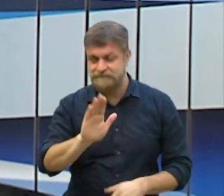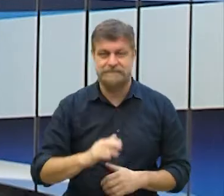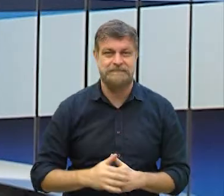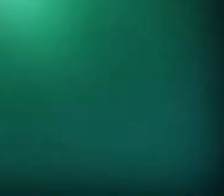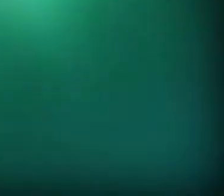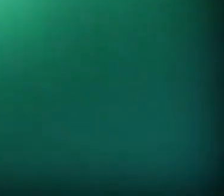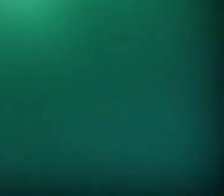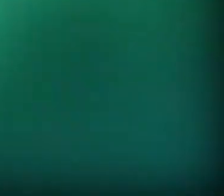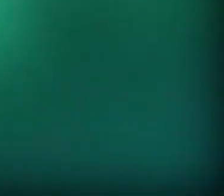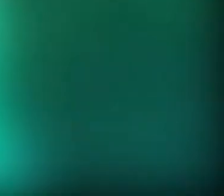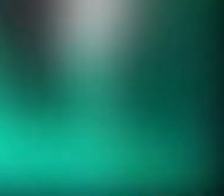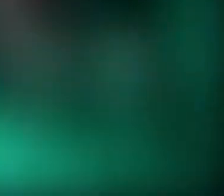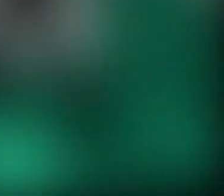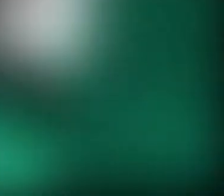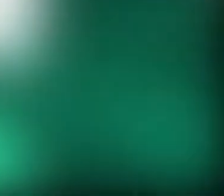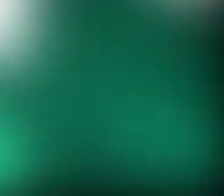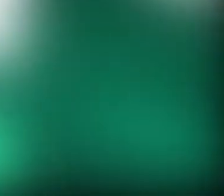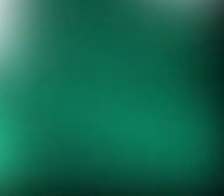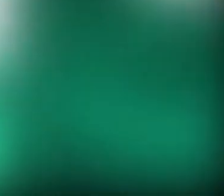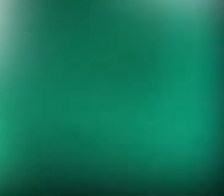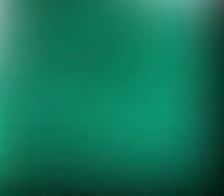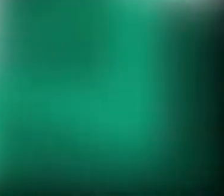saia daí.